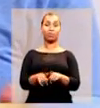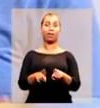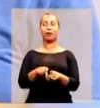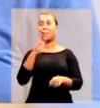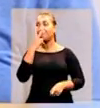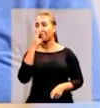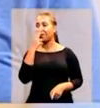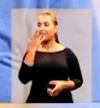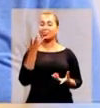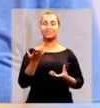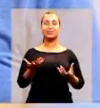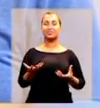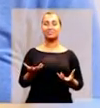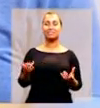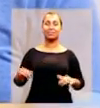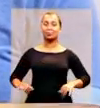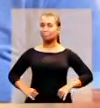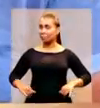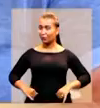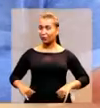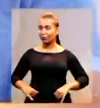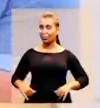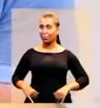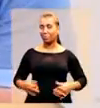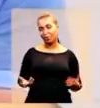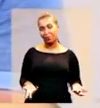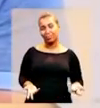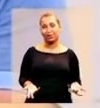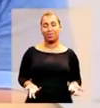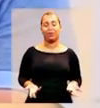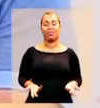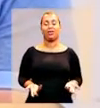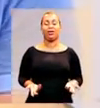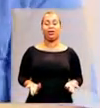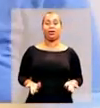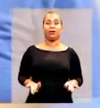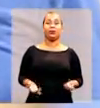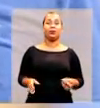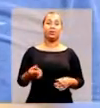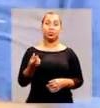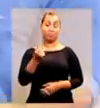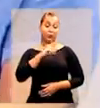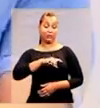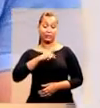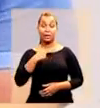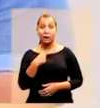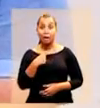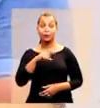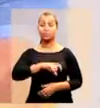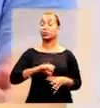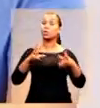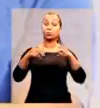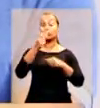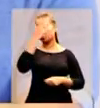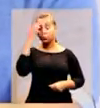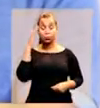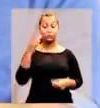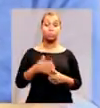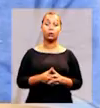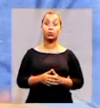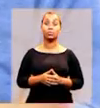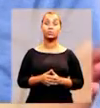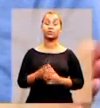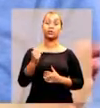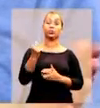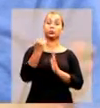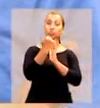fica penalizado com essa questão. Né? Claro. A categoria fica penalizada. O meu salário, o salário das pessoas.